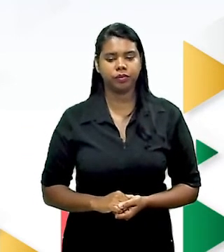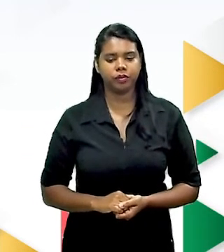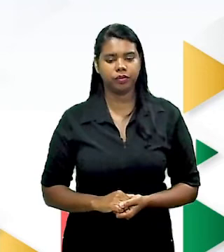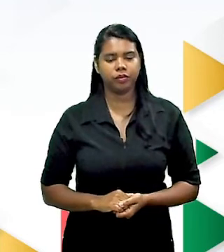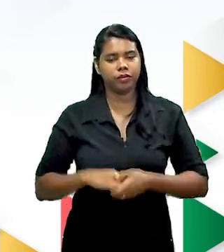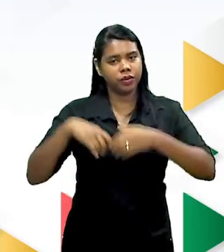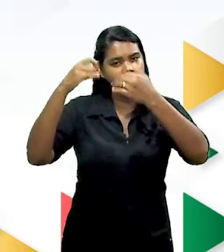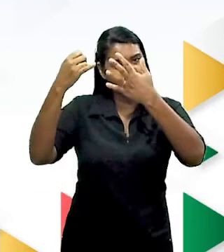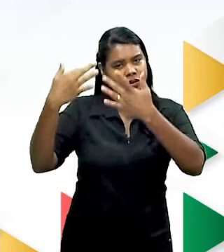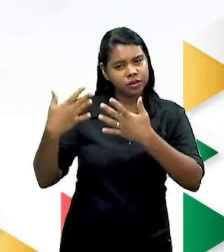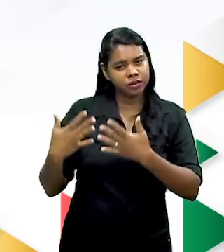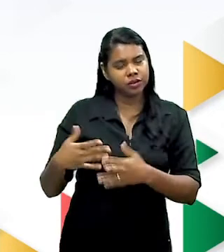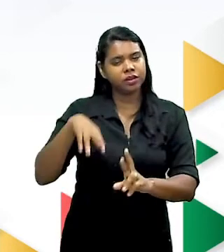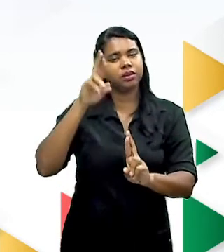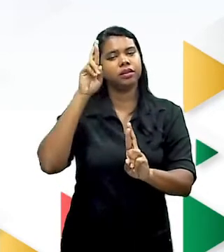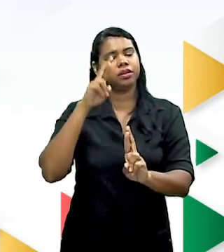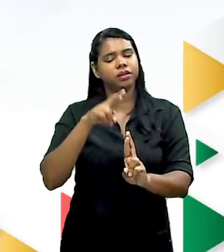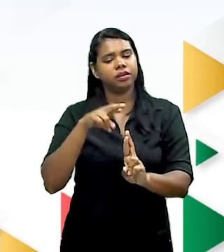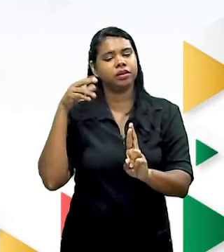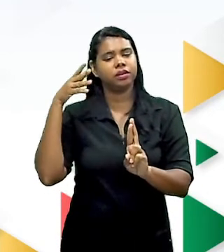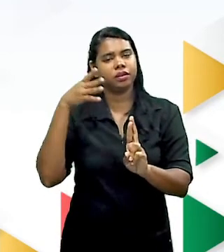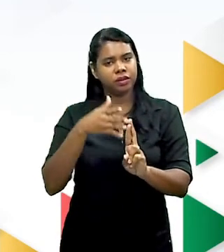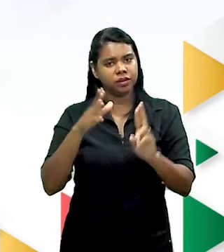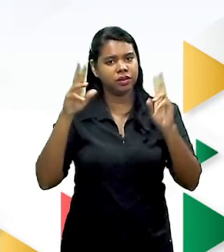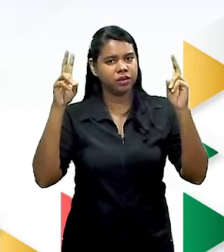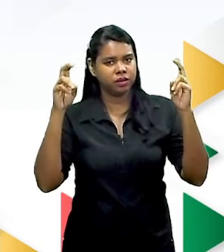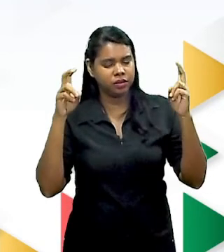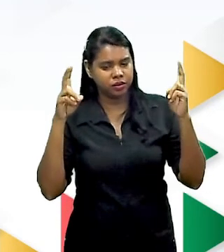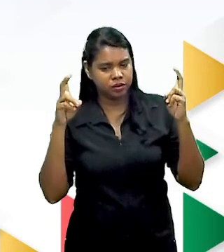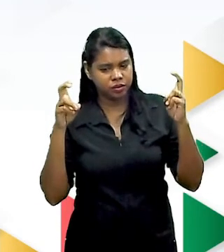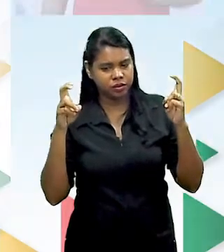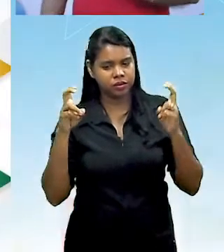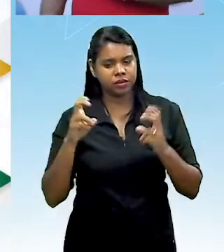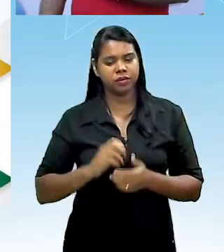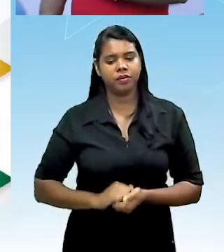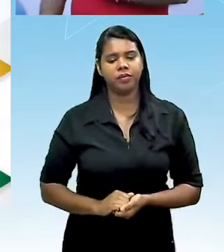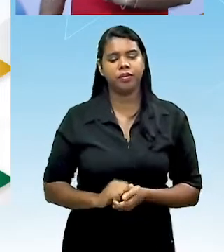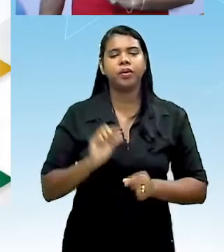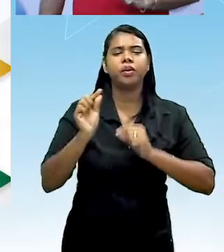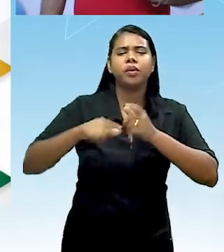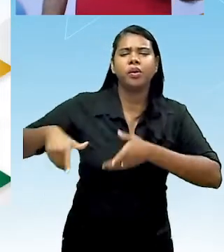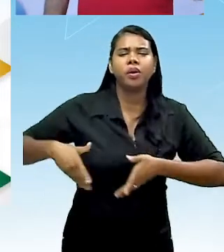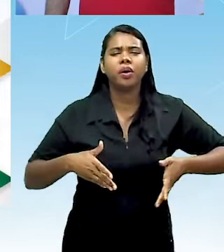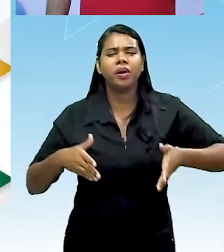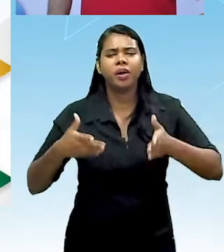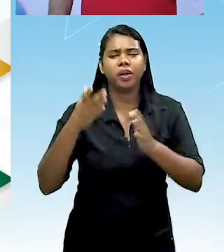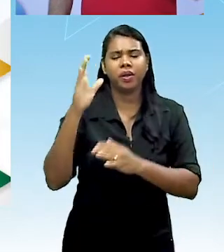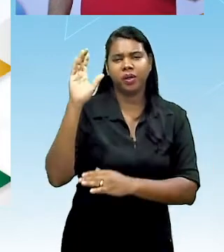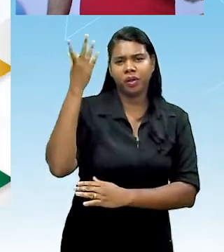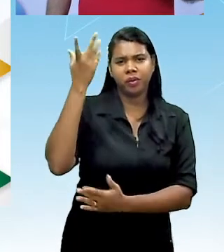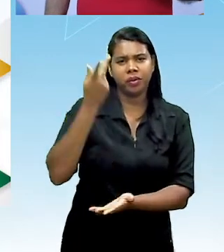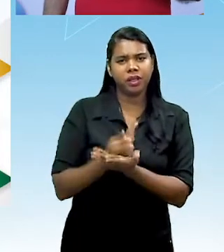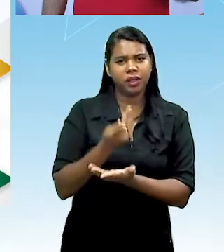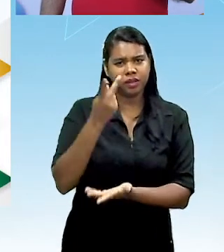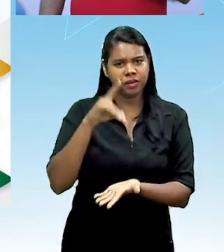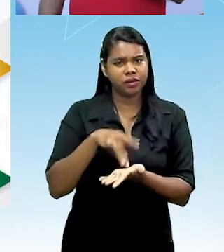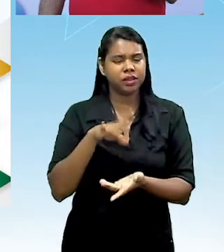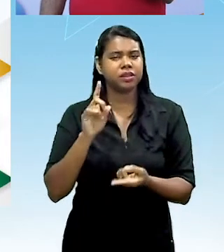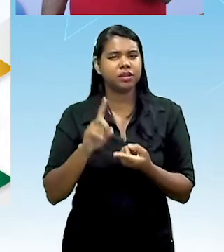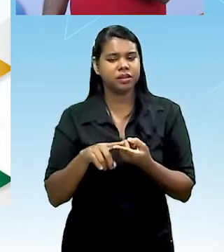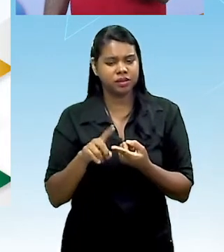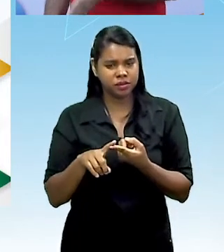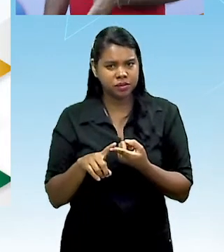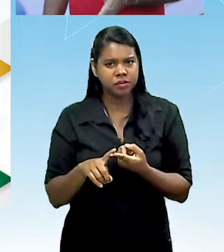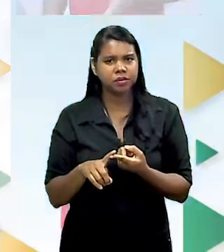pouco também referente a essa temática, chamado de pororoca. Fenômeno, por exemplo, que